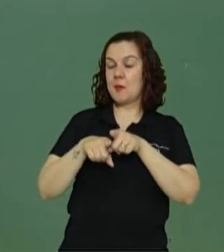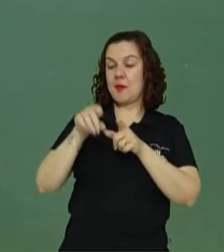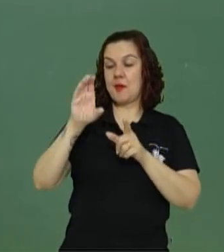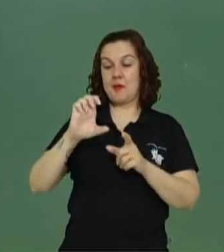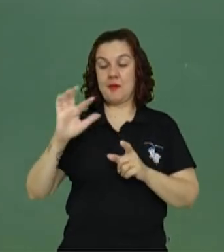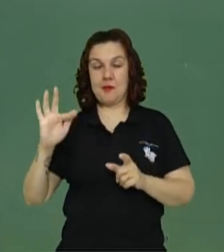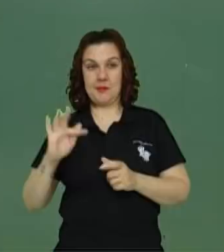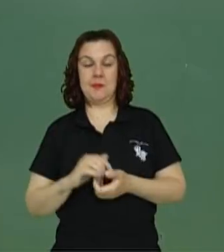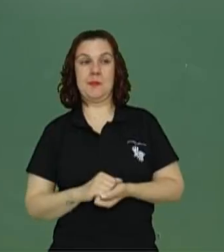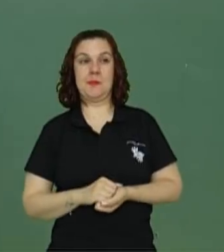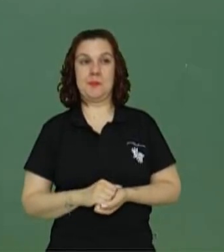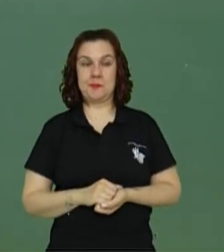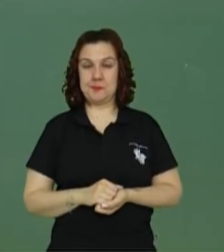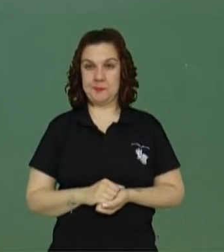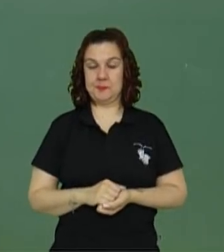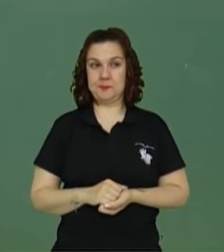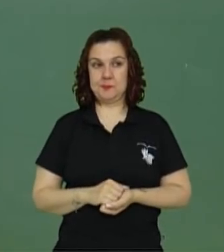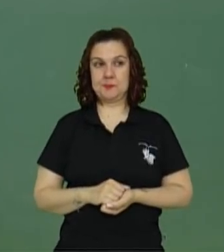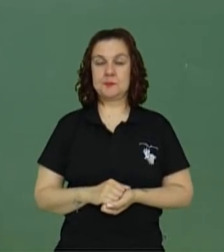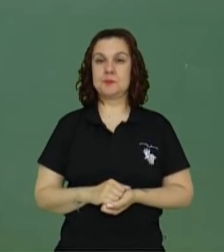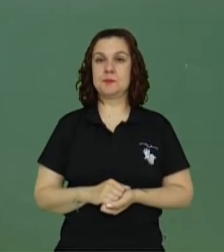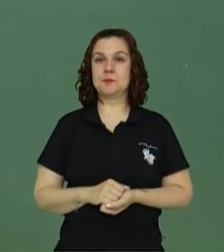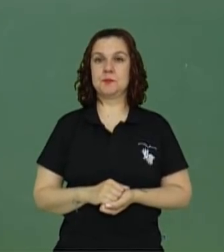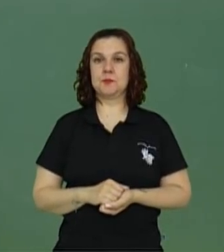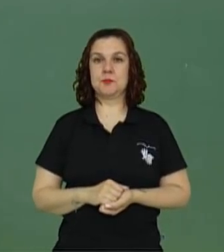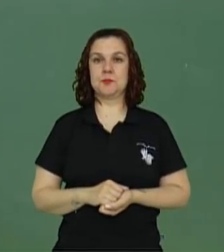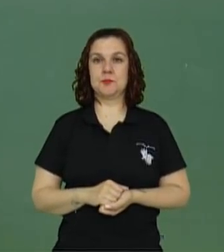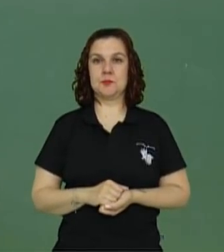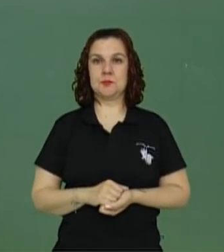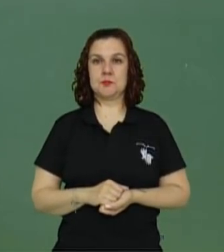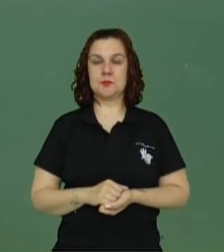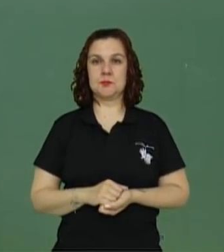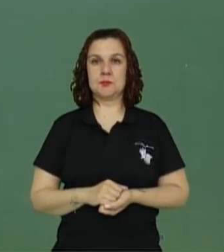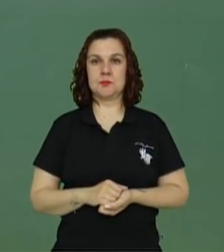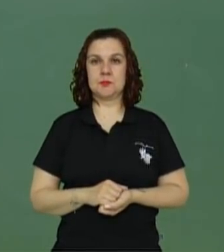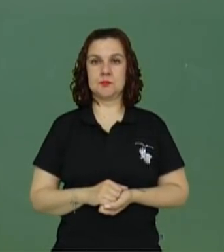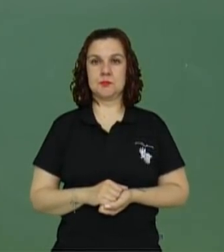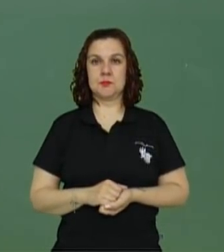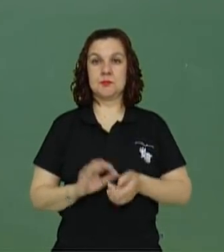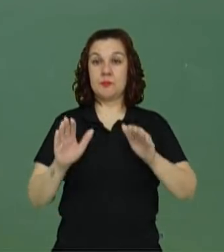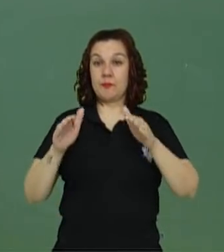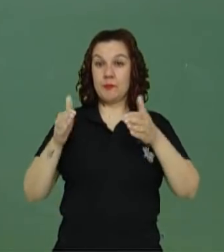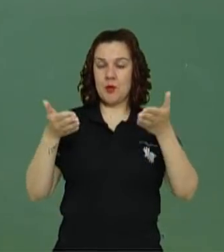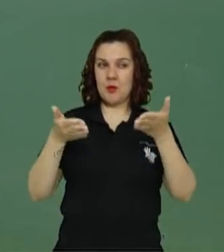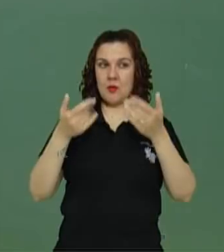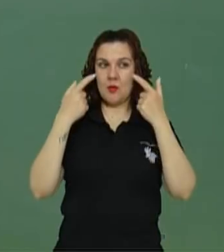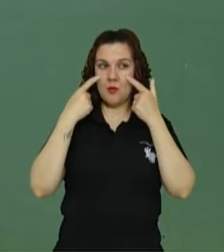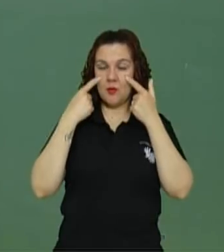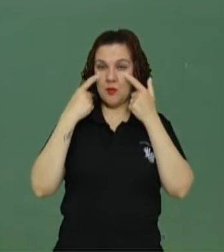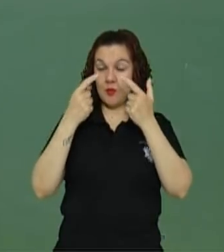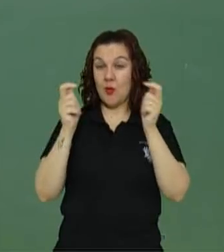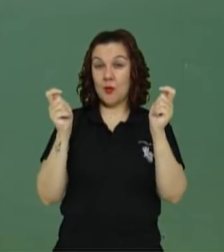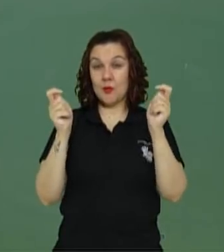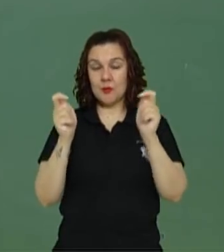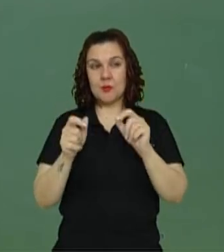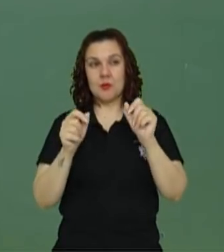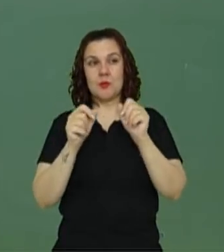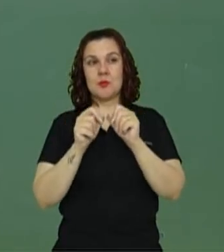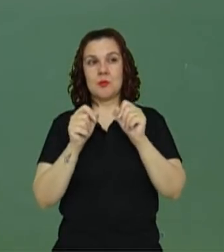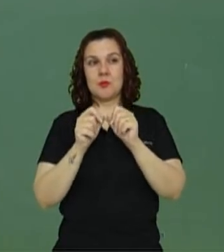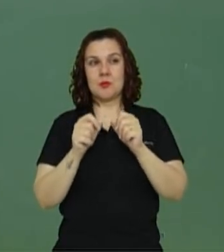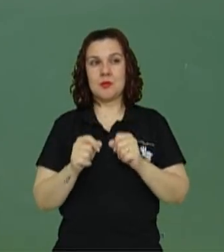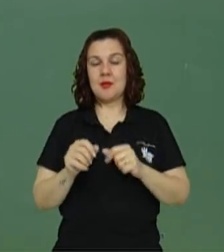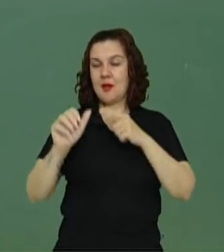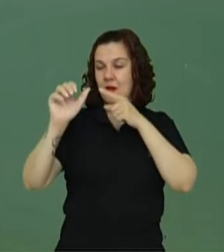está para EF. Agora, olha só o que eu posso fazer. Ó.